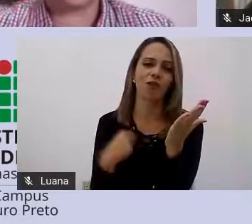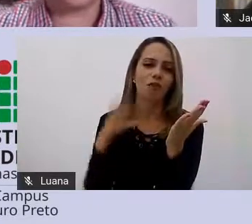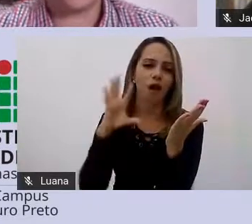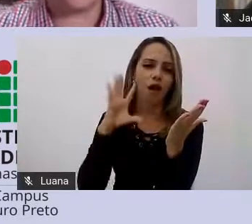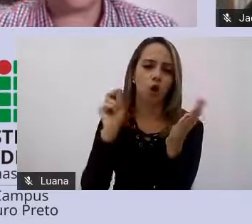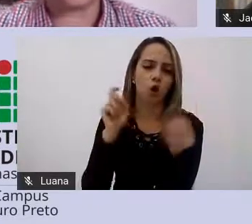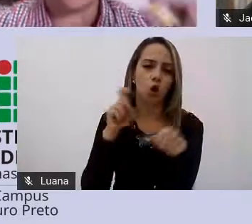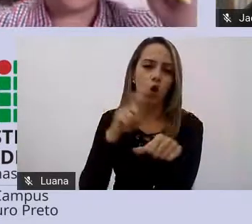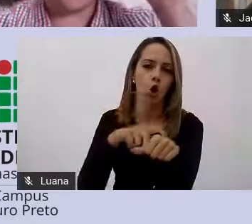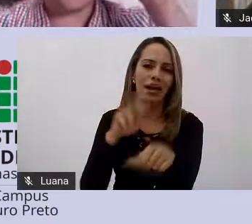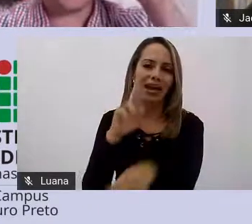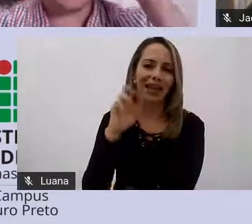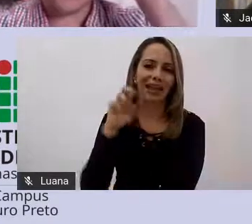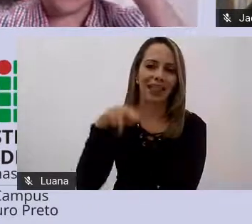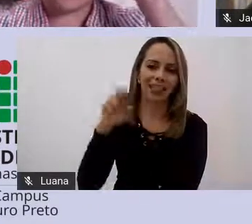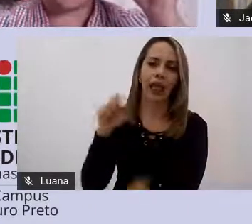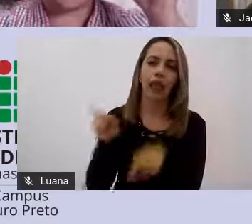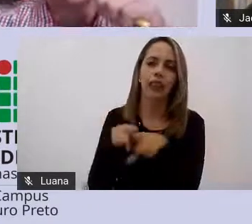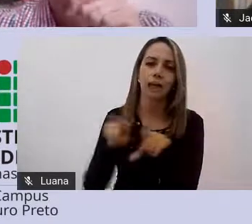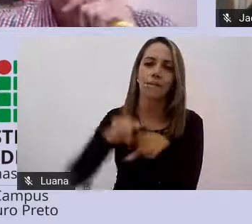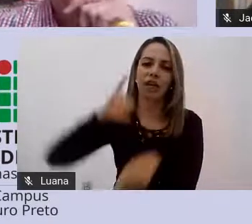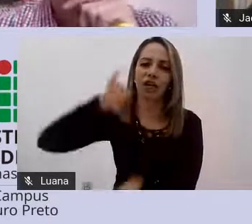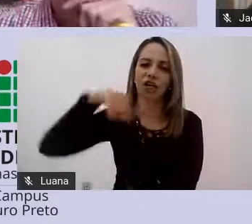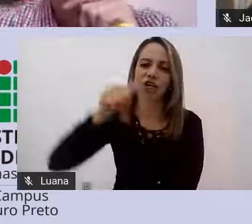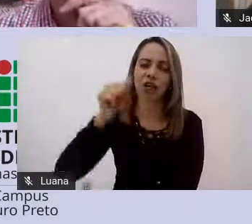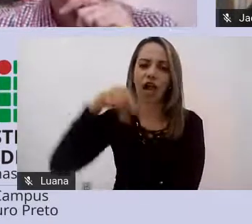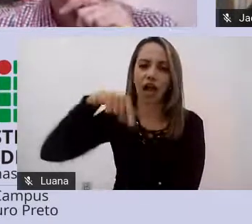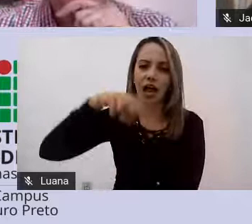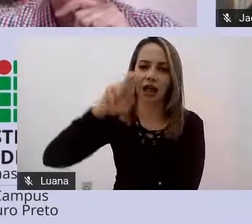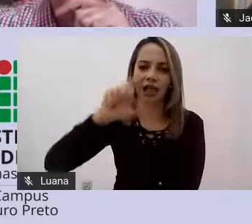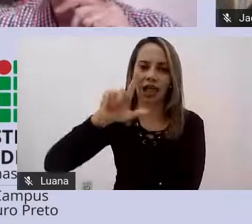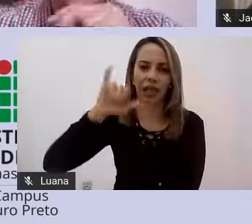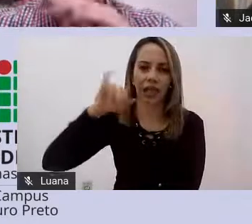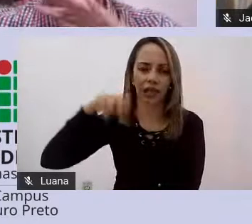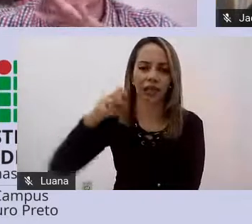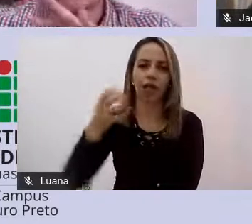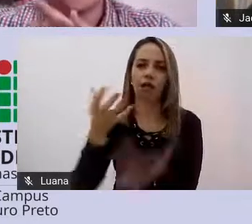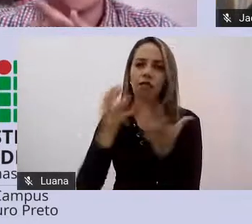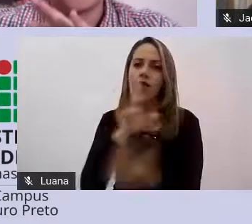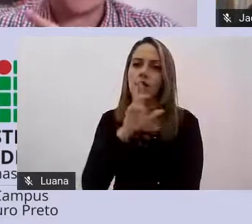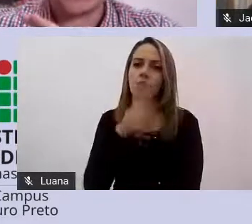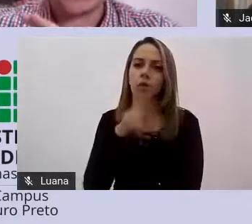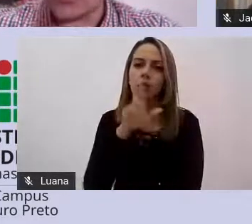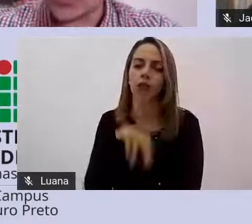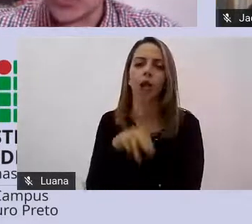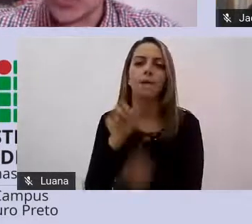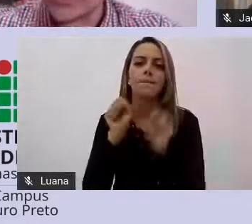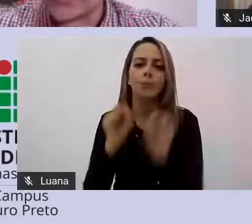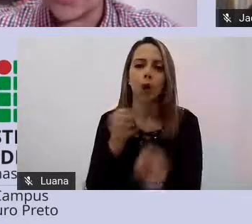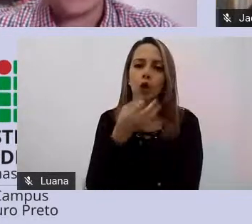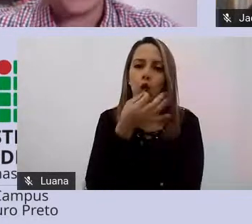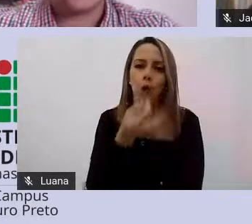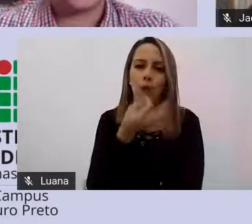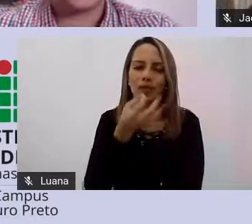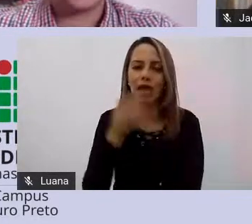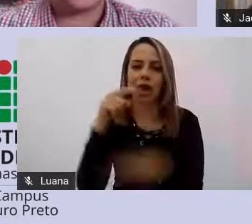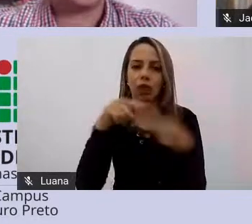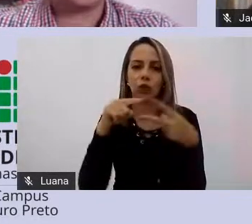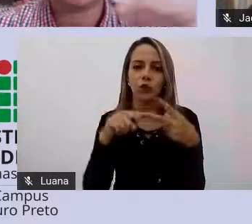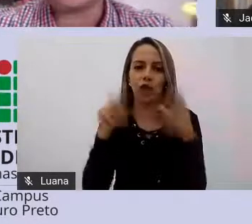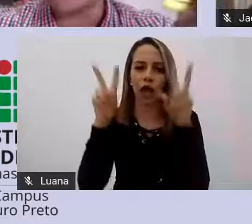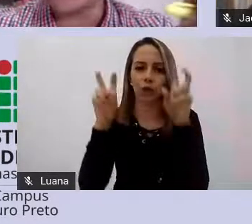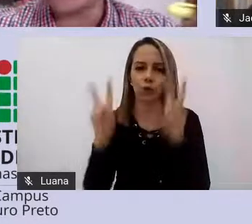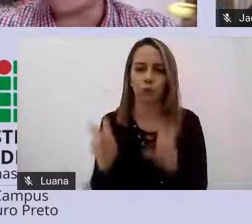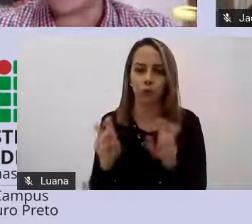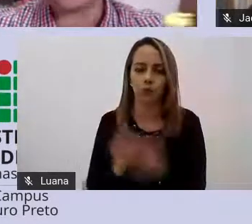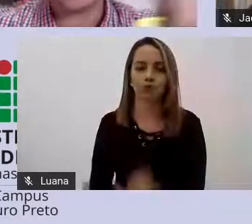tanto Renê quanto Jaqueline forem responder, se vocês quiserem comentar essas duas coisas,